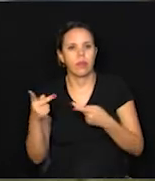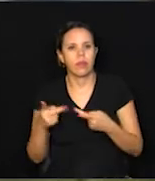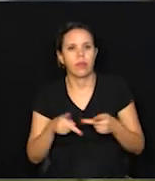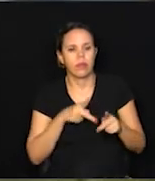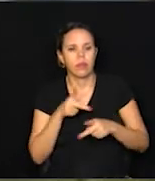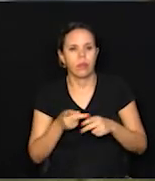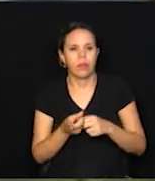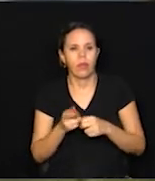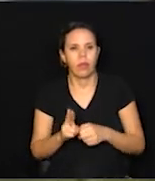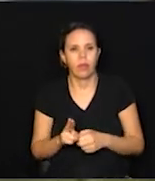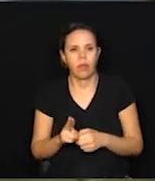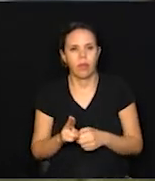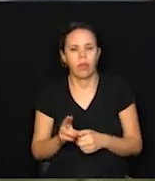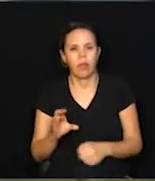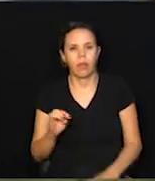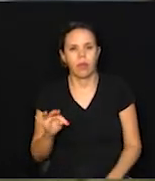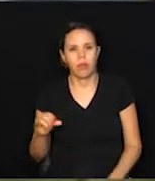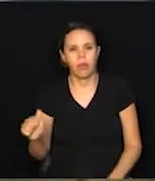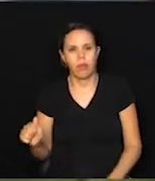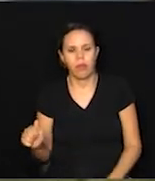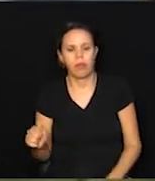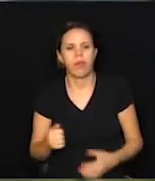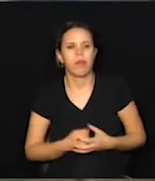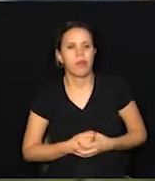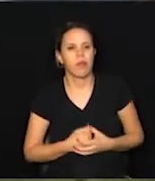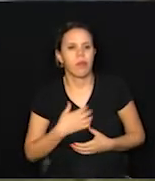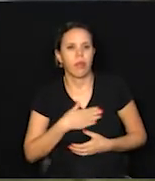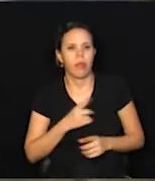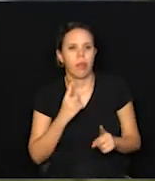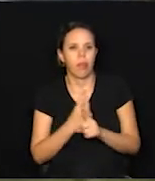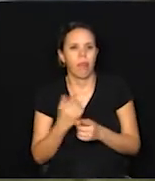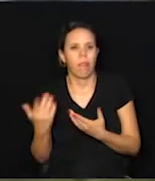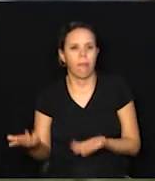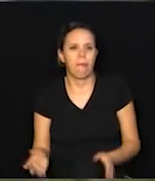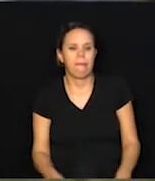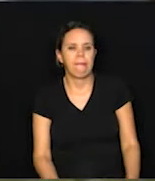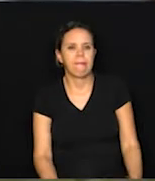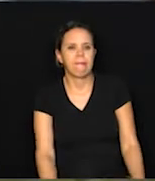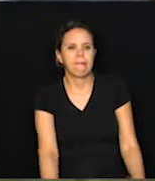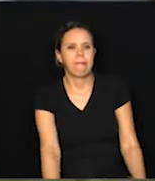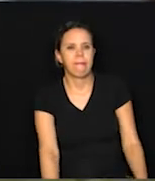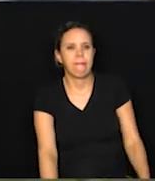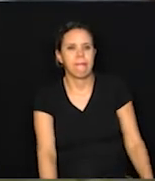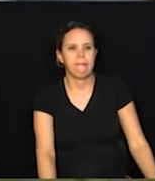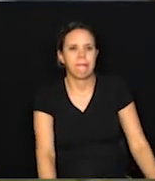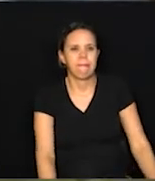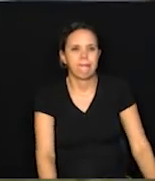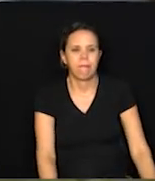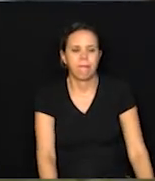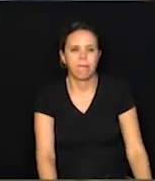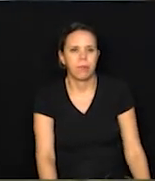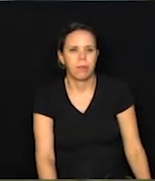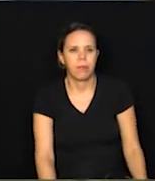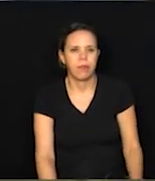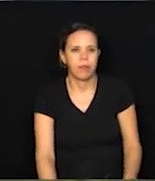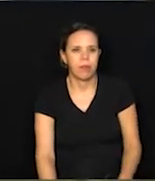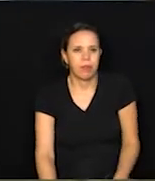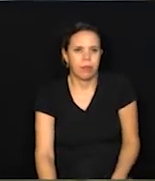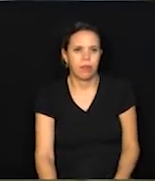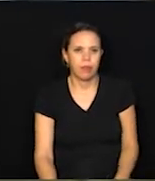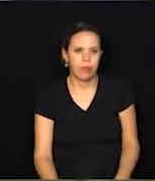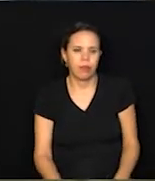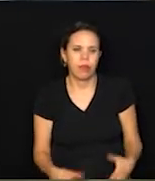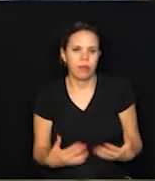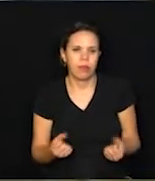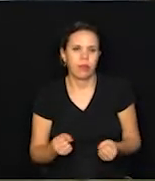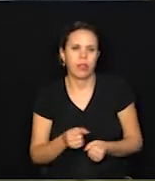doutor Sérgio, doutora Cíntia. Prazer em reencontrá-los. Eu estou, de certa maneira, até bem contemplado. Vocês